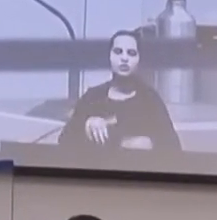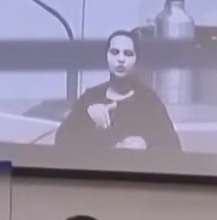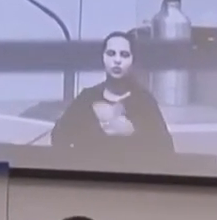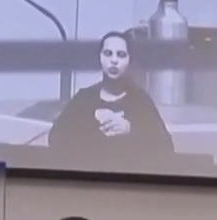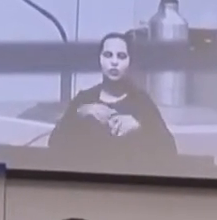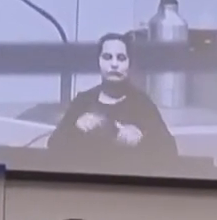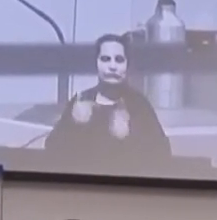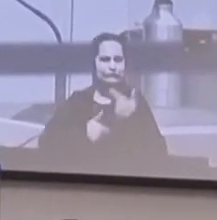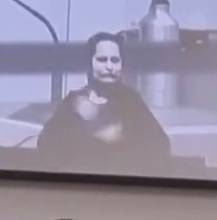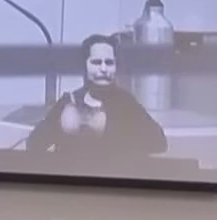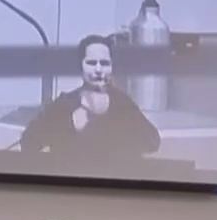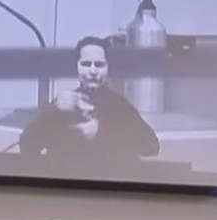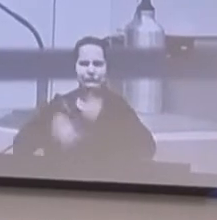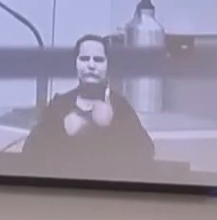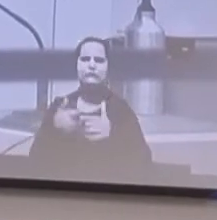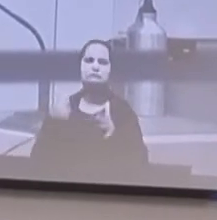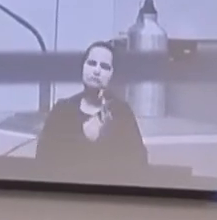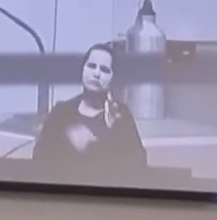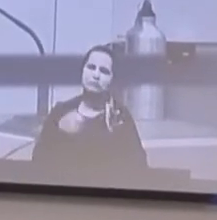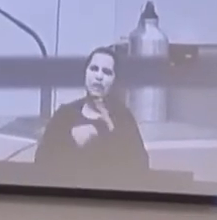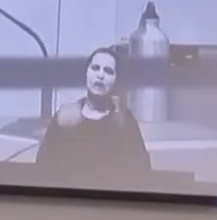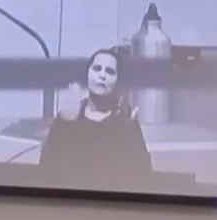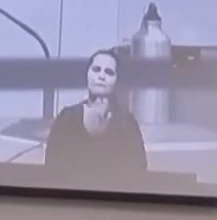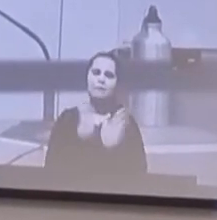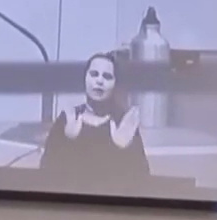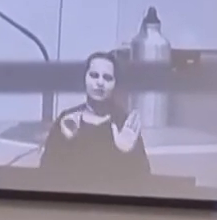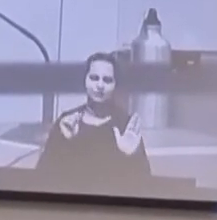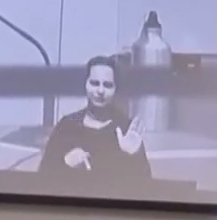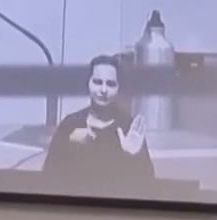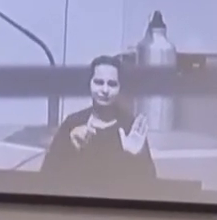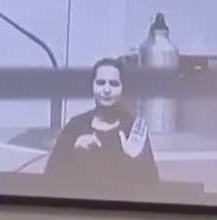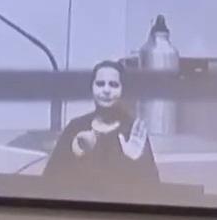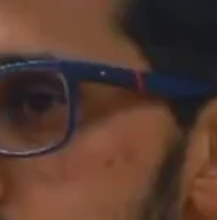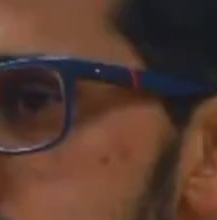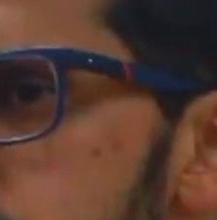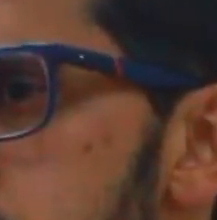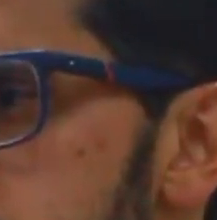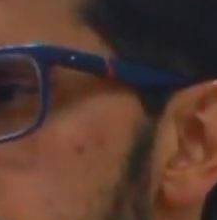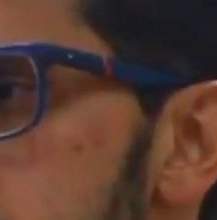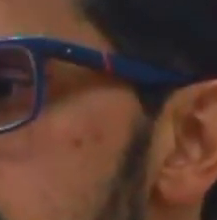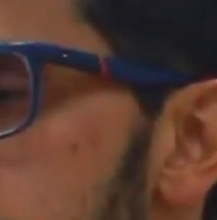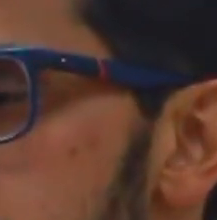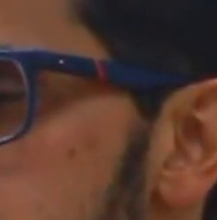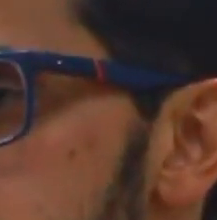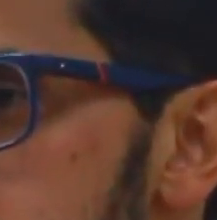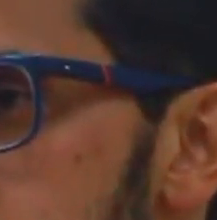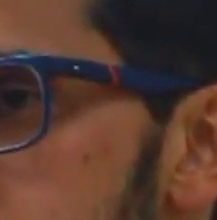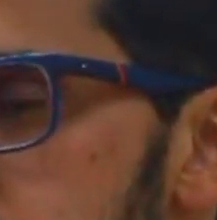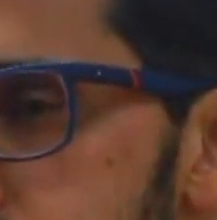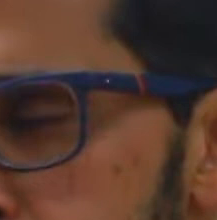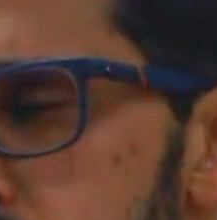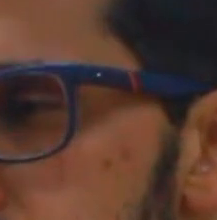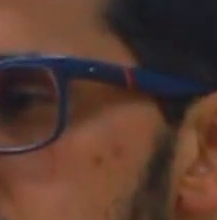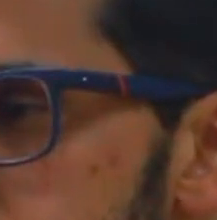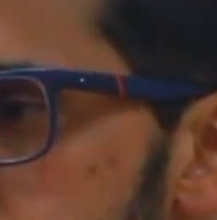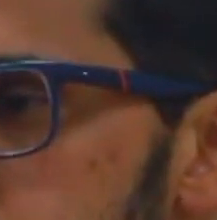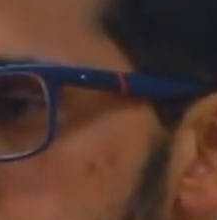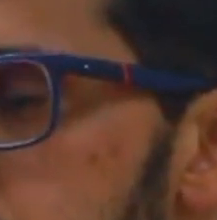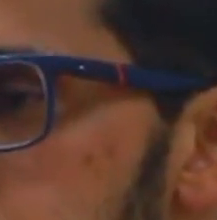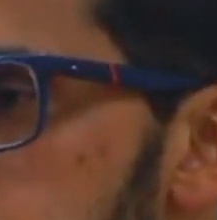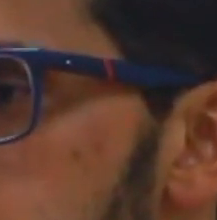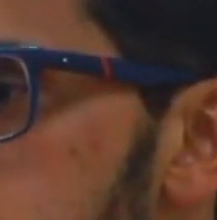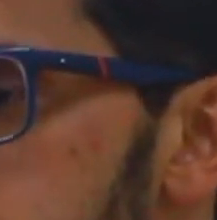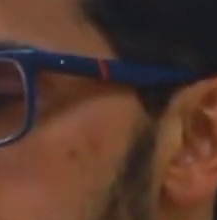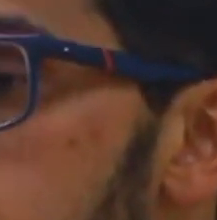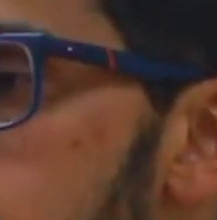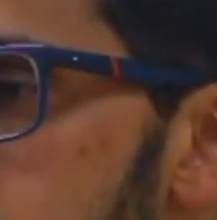do Tribunal Regional Eleitoral de Macaé entre outras autoridades os desafios Realmente são grandes Mas eu acredito que